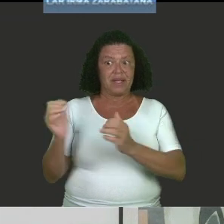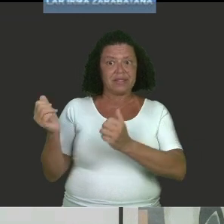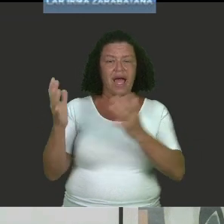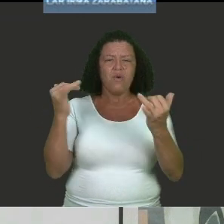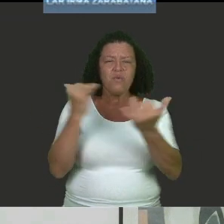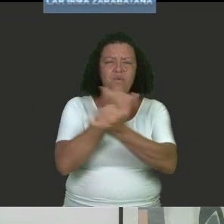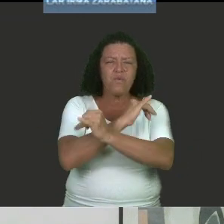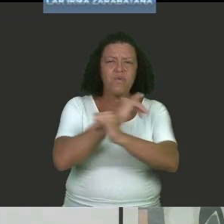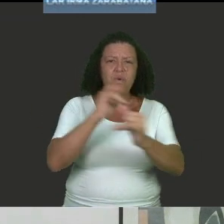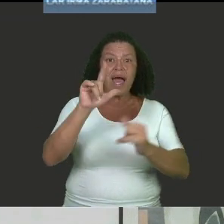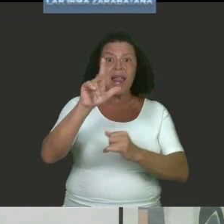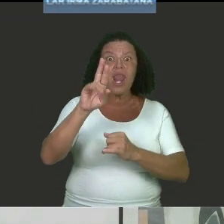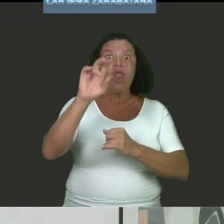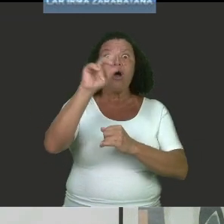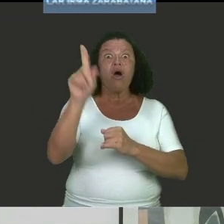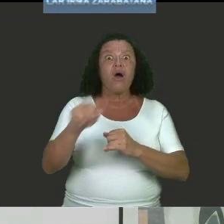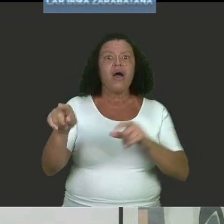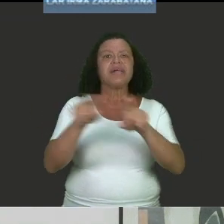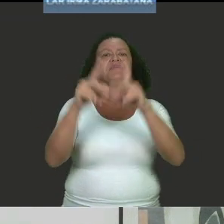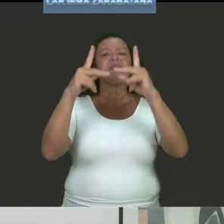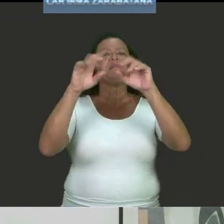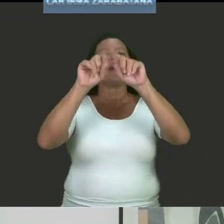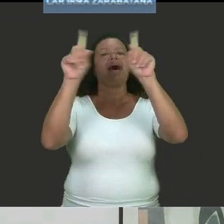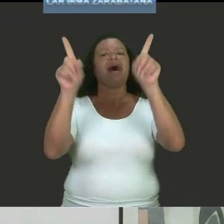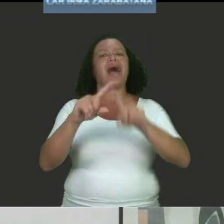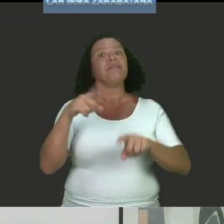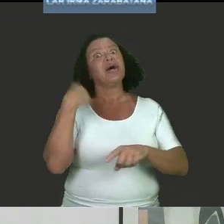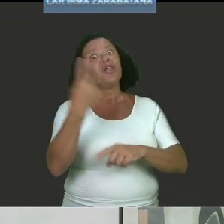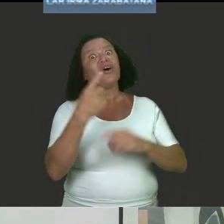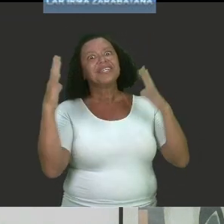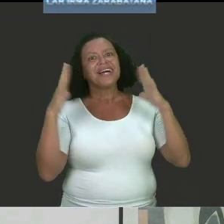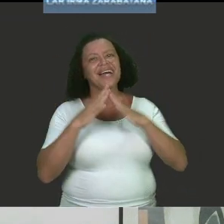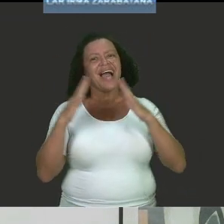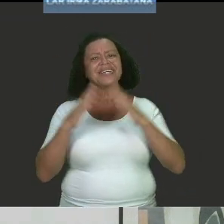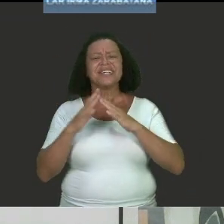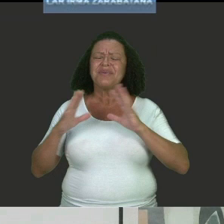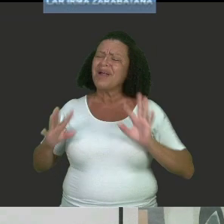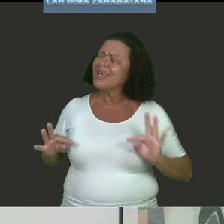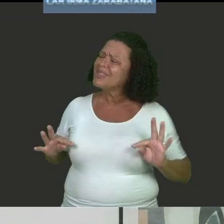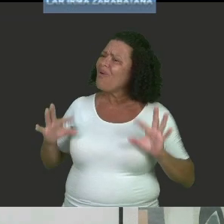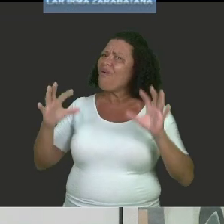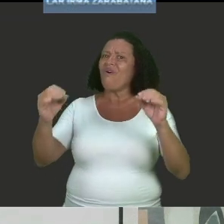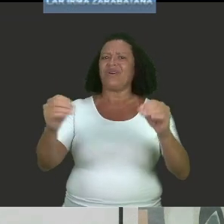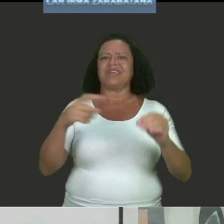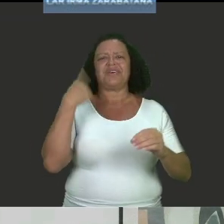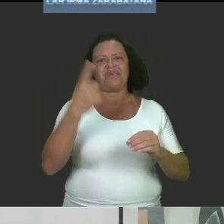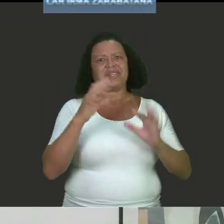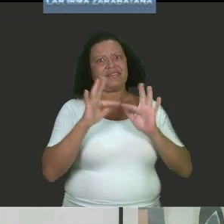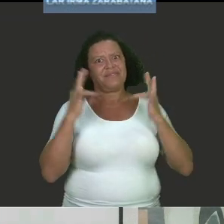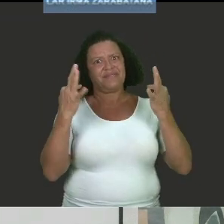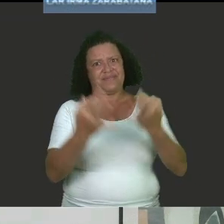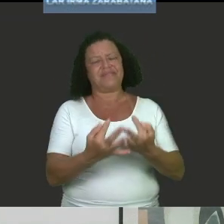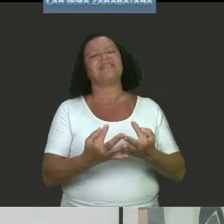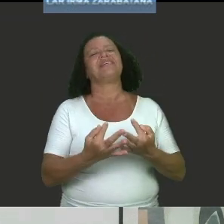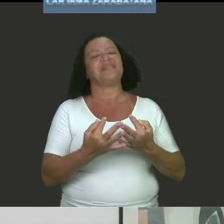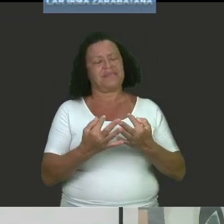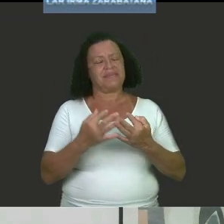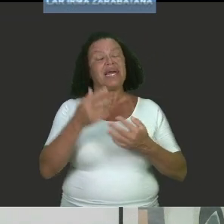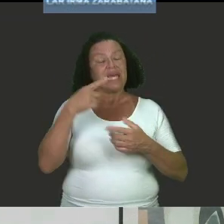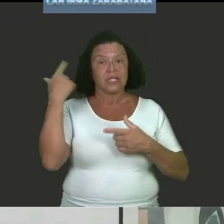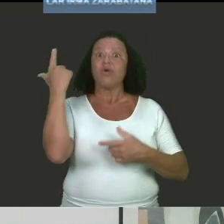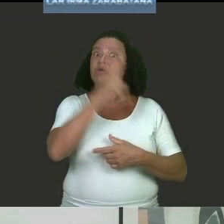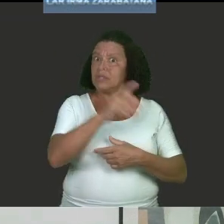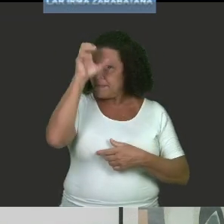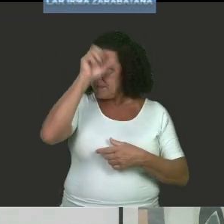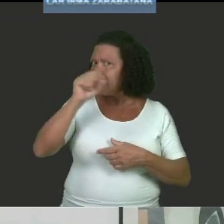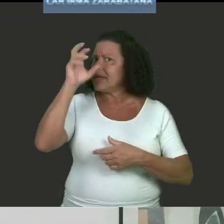de luz e de paz para nossos lares, para todos os nossos familiares e que a gente consiga aprender cada vez